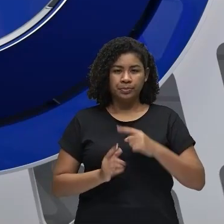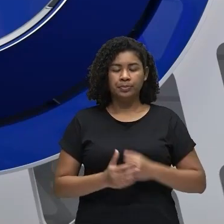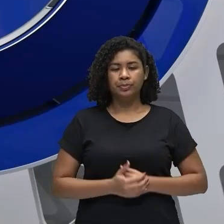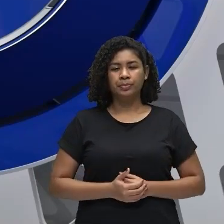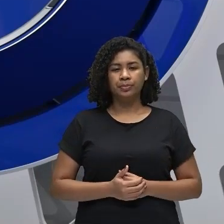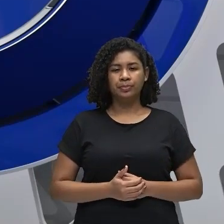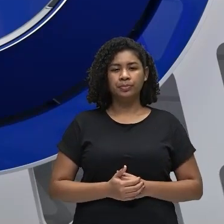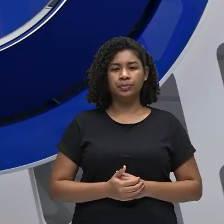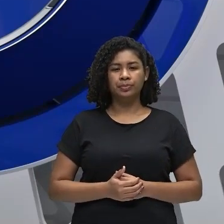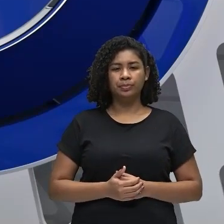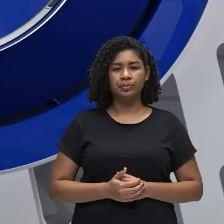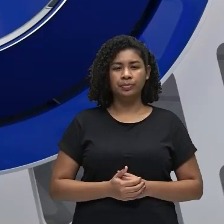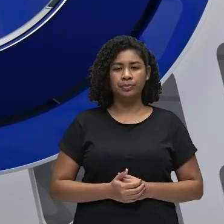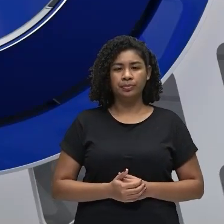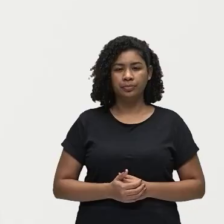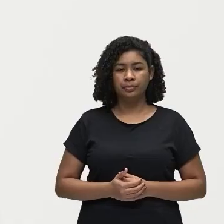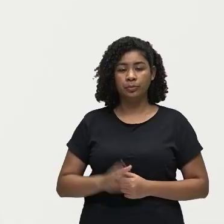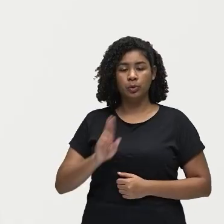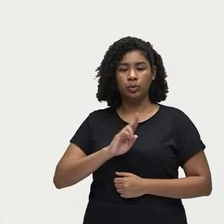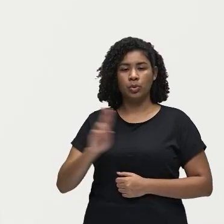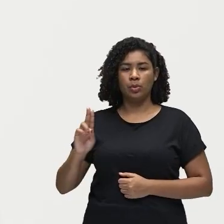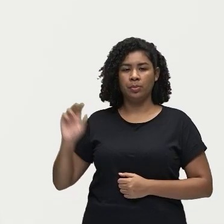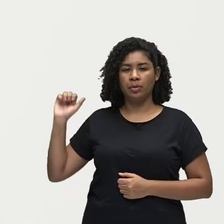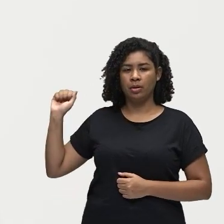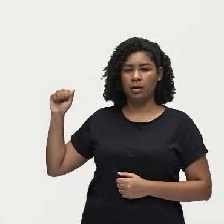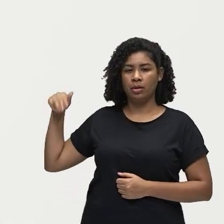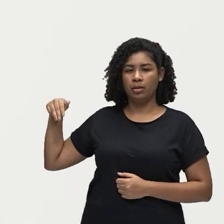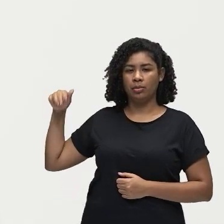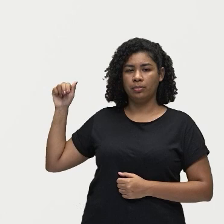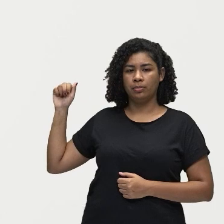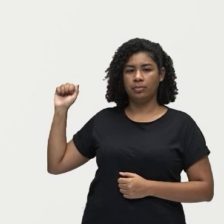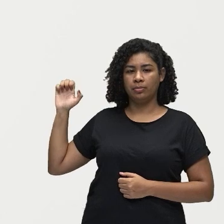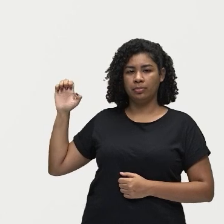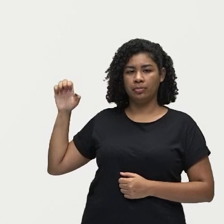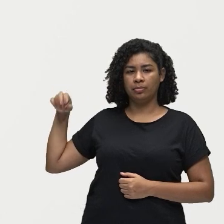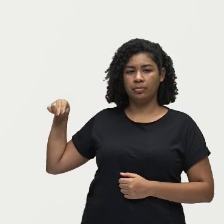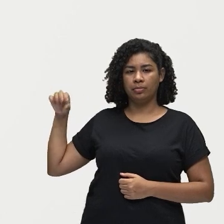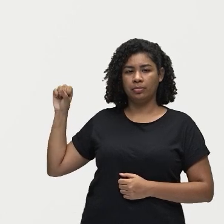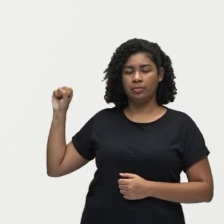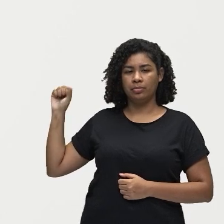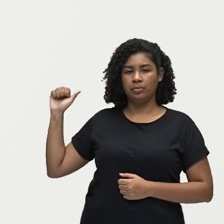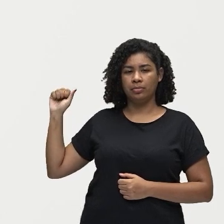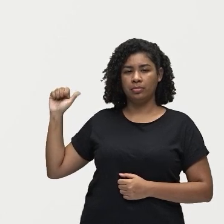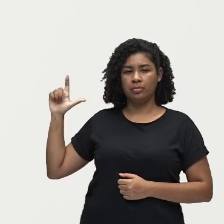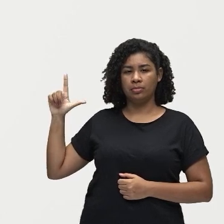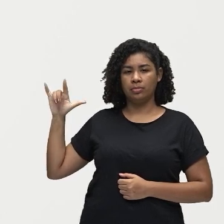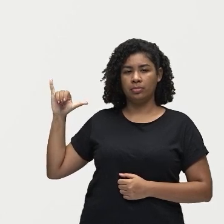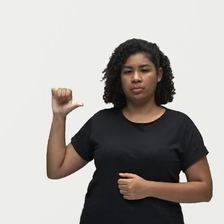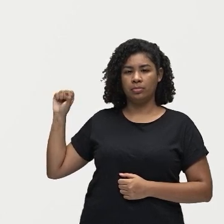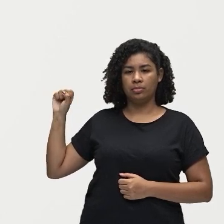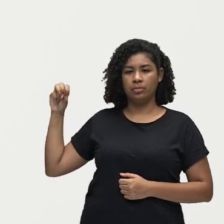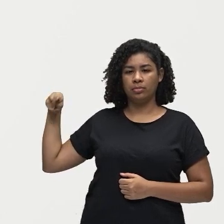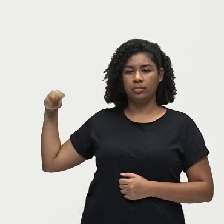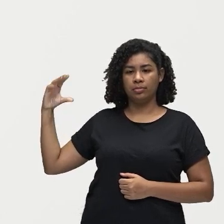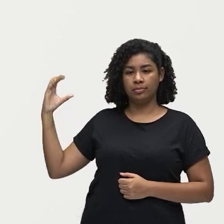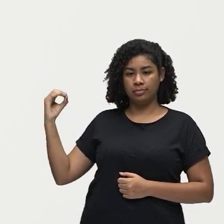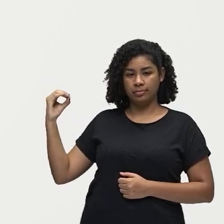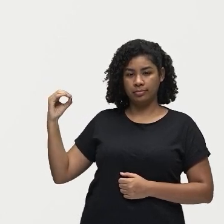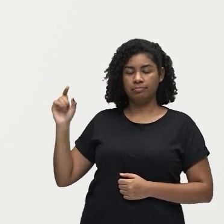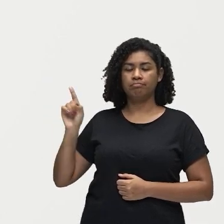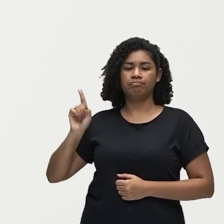desarmônica é o amensalismo. Olha só, o amensalismo.